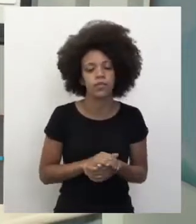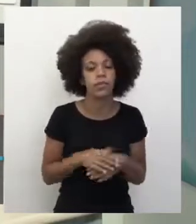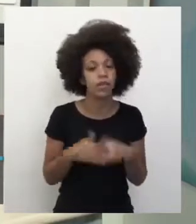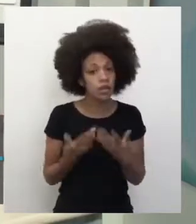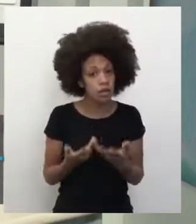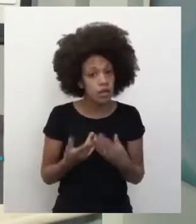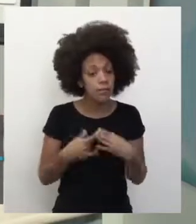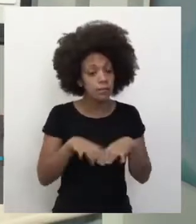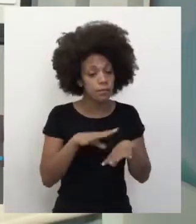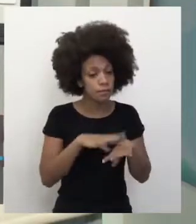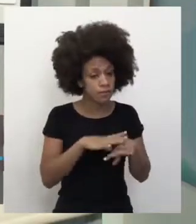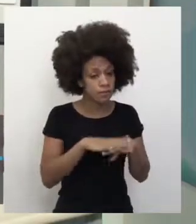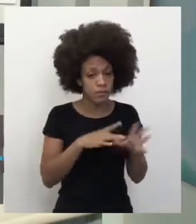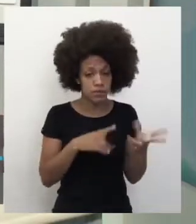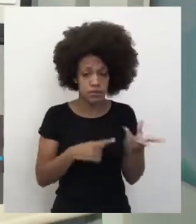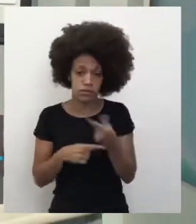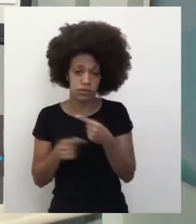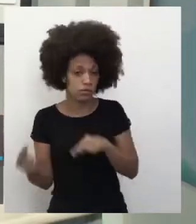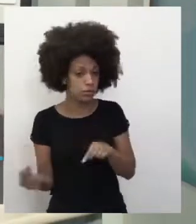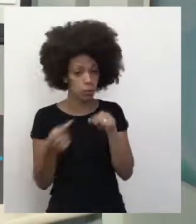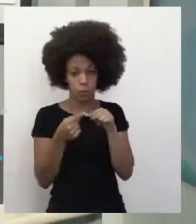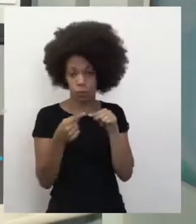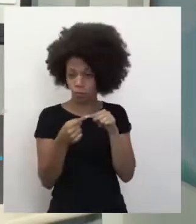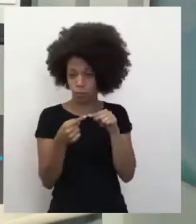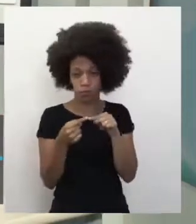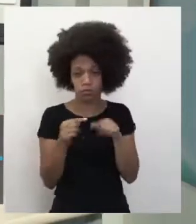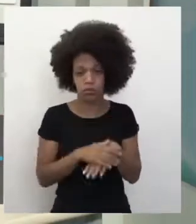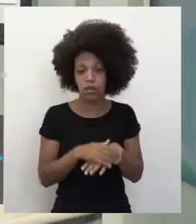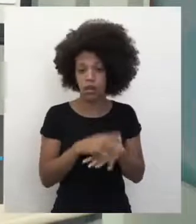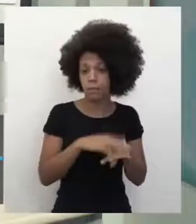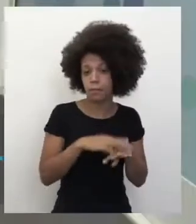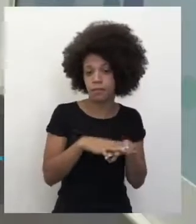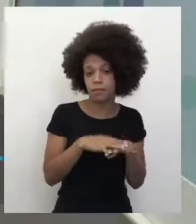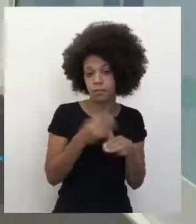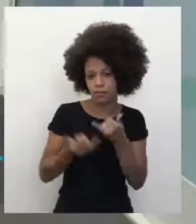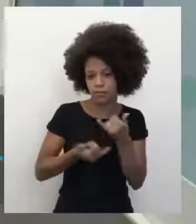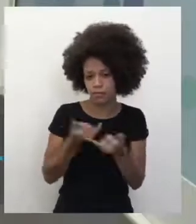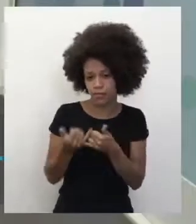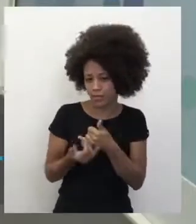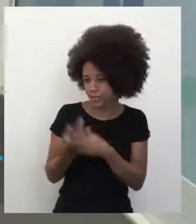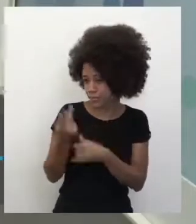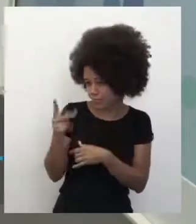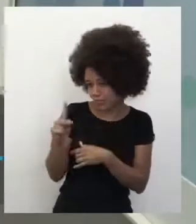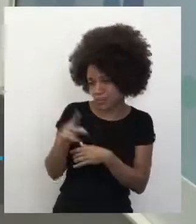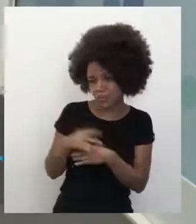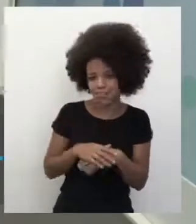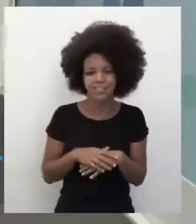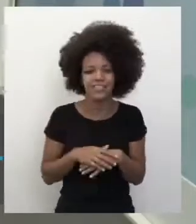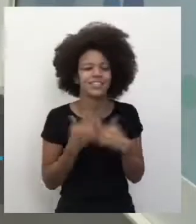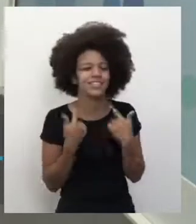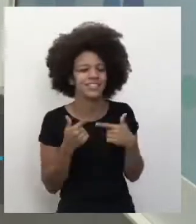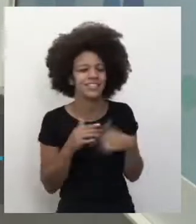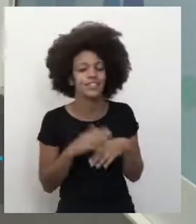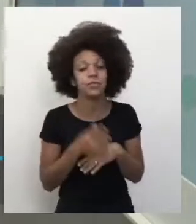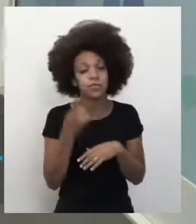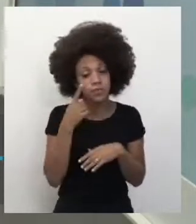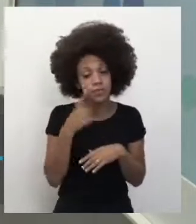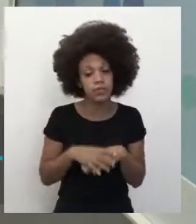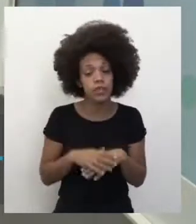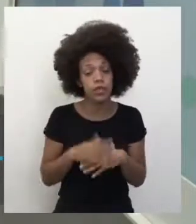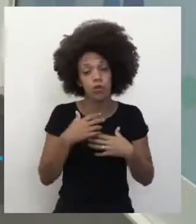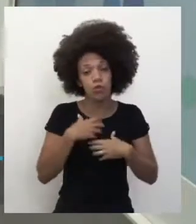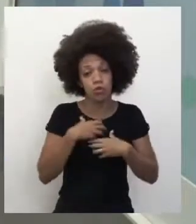turma, matemática e arte tem tudo a ver. A matemática brincando com você, olha aí. Pois é. Vamos lá, turma. Estilos